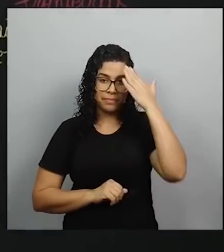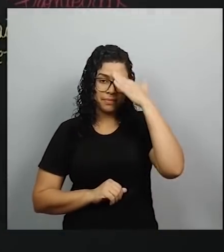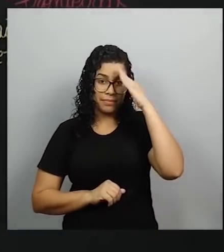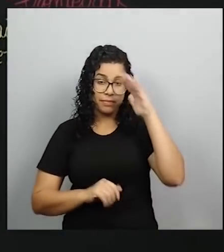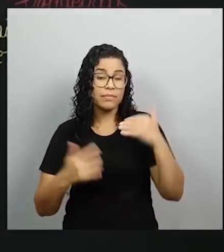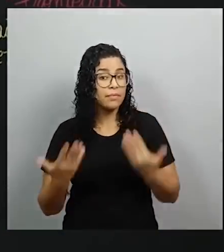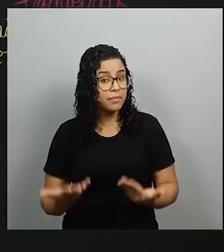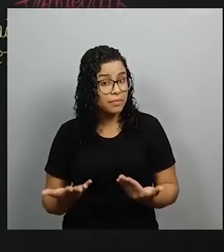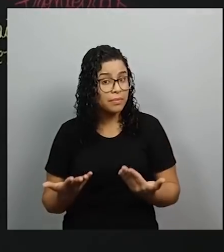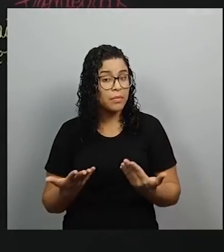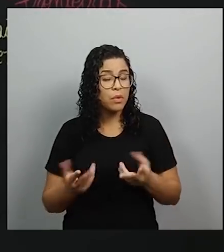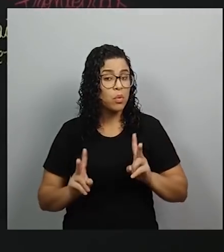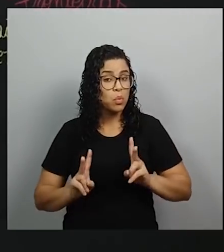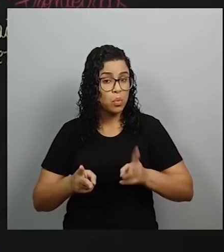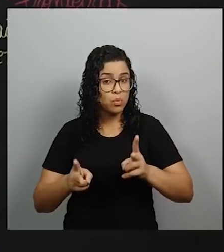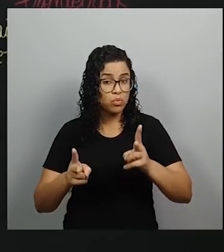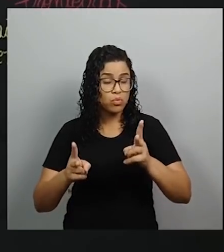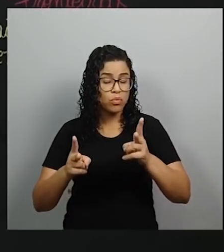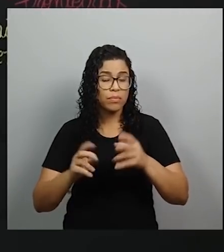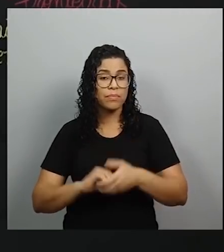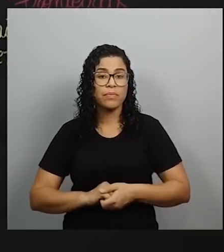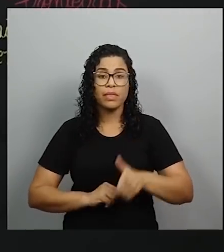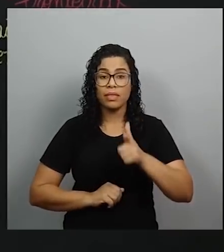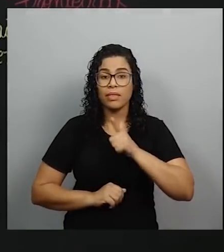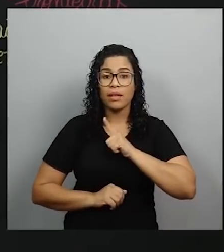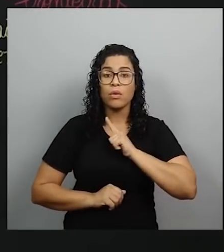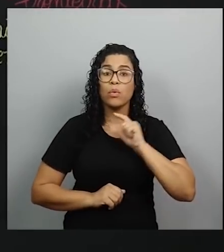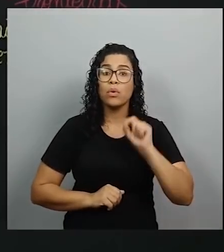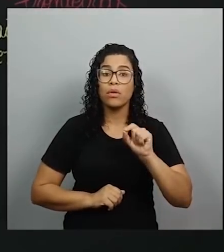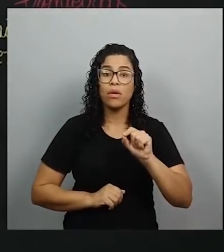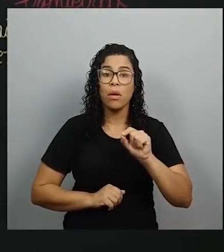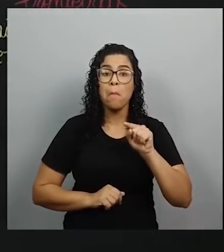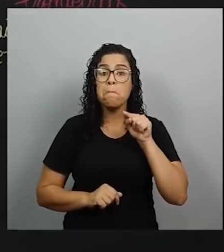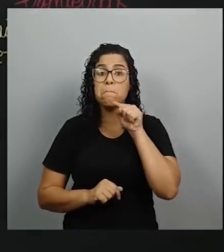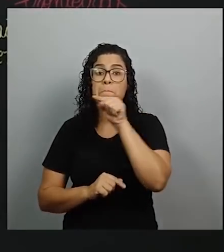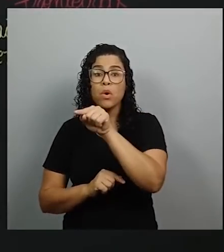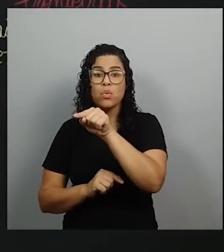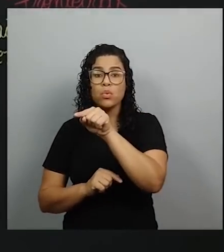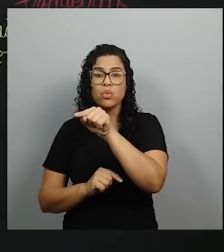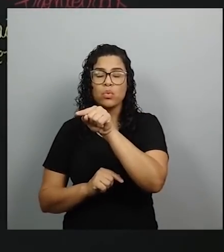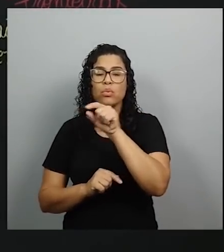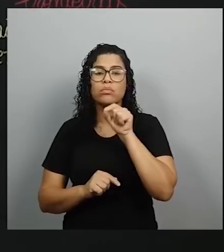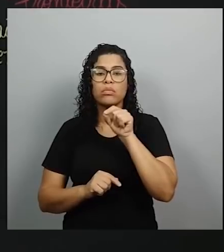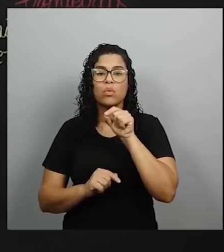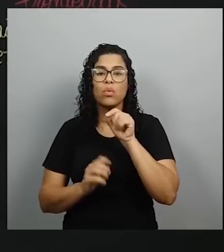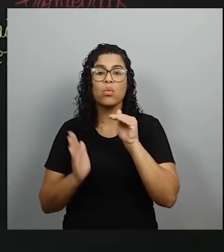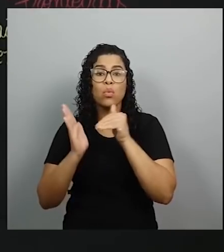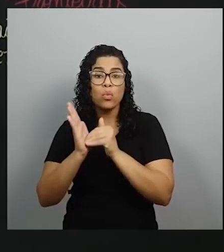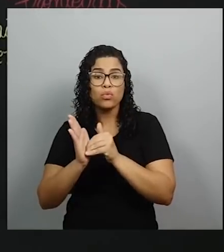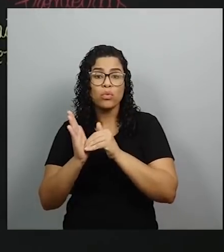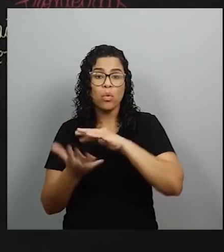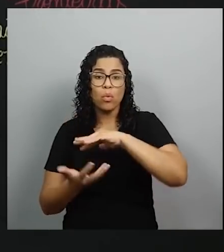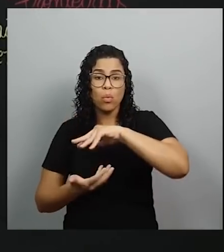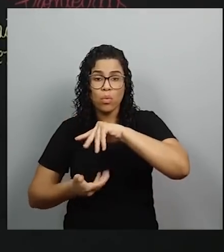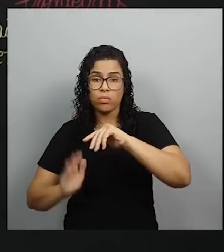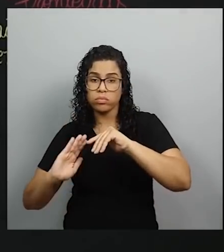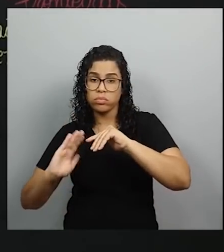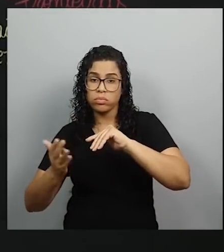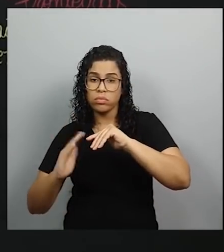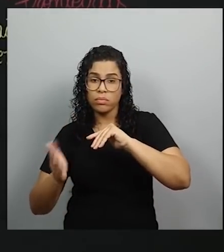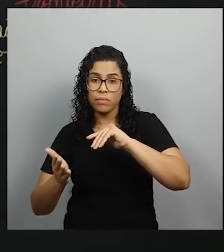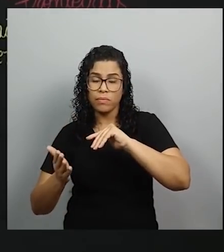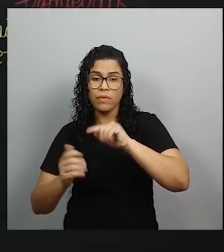poder seguir então isso aqui tudo, nós vamos ter agora sim o ponto mais ocidental do nosso país, que vai ser a